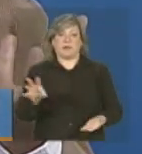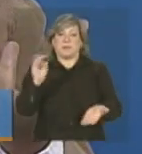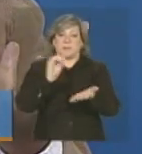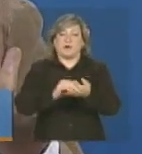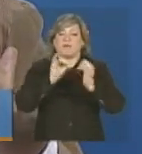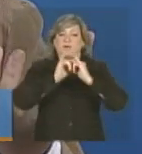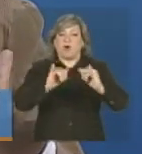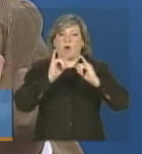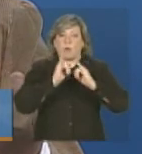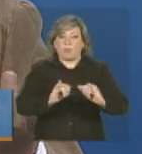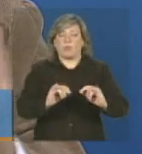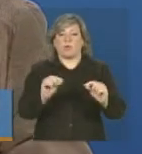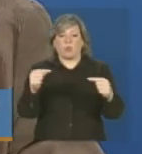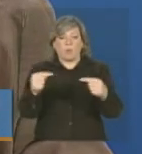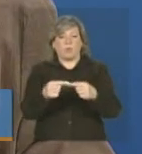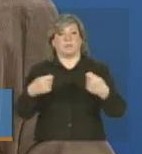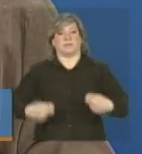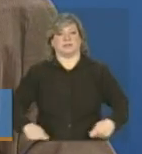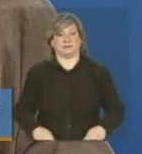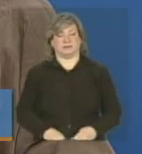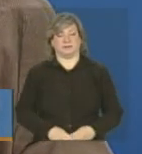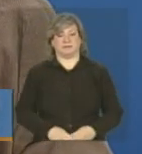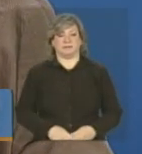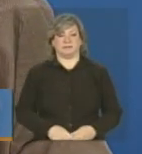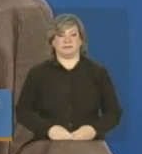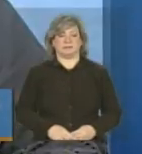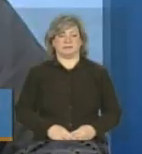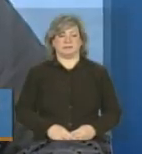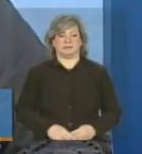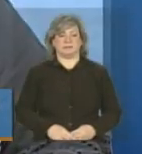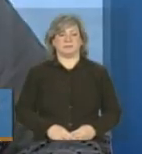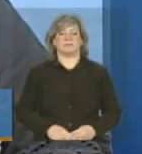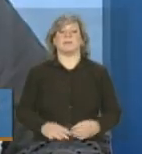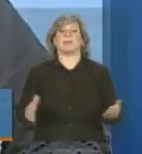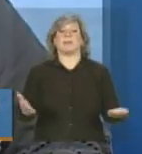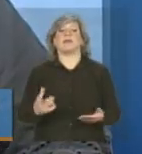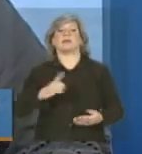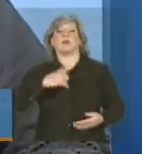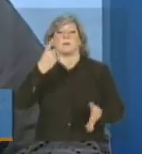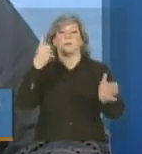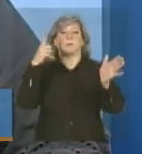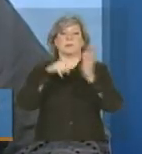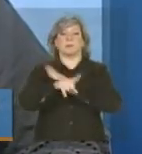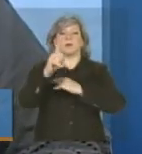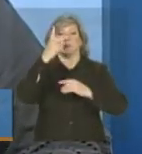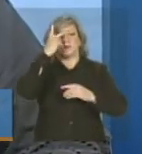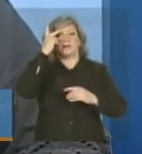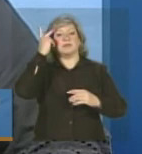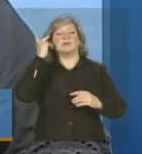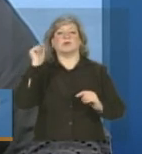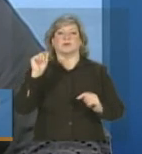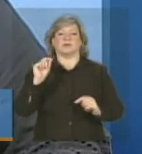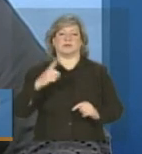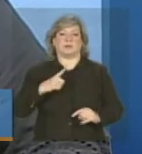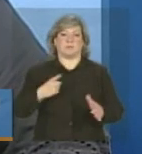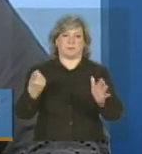e no dado que já está inserido no cadastro. Bom, agora a Cristina tem uma pergunta aqui de um telespectador, que é o